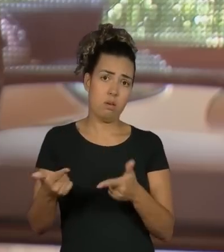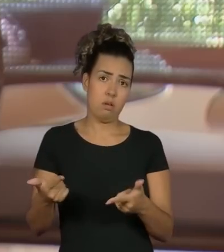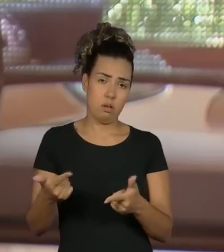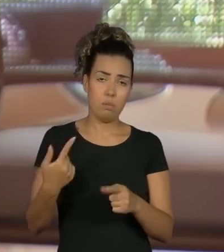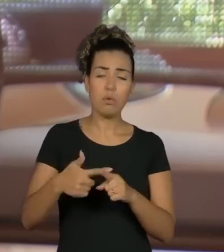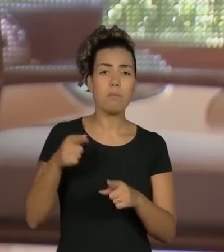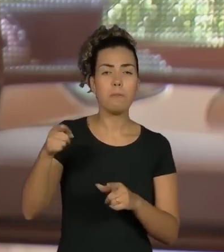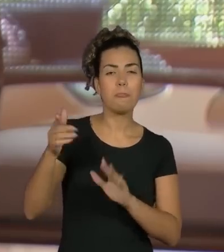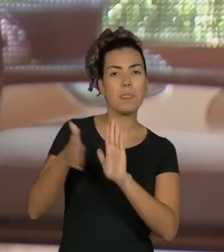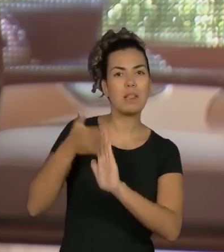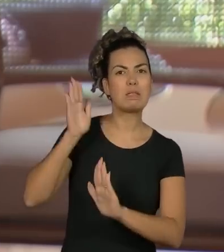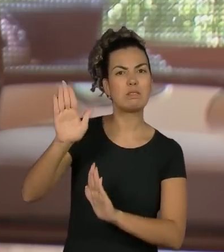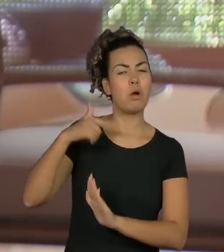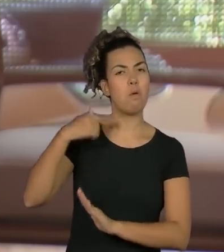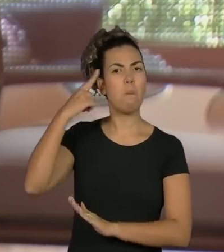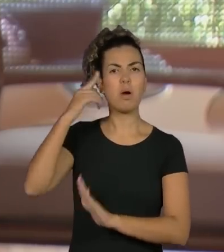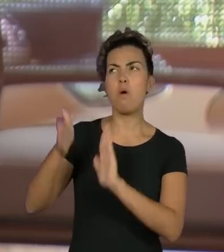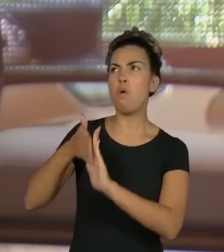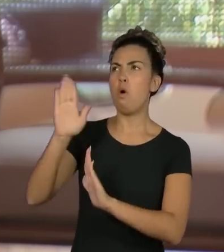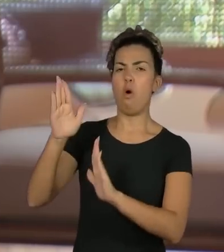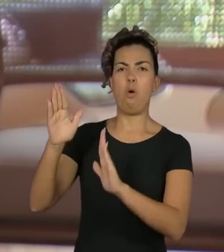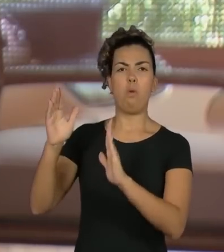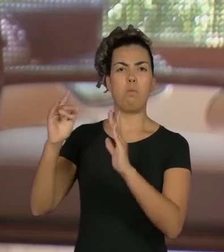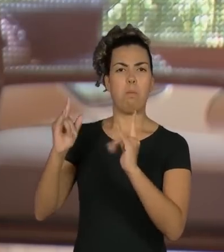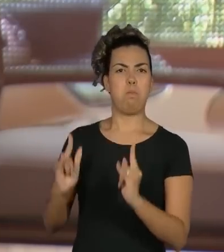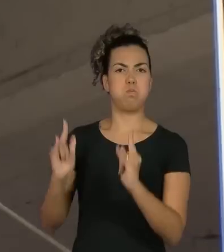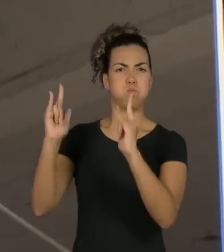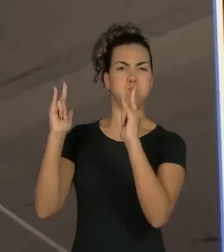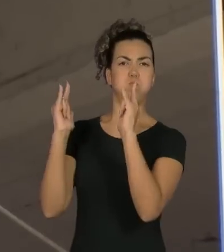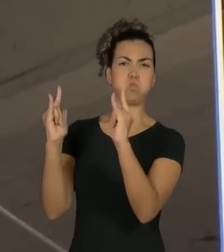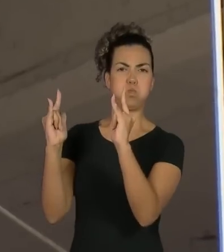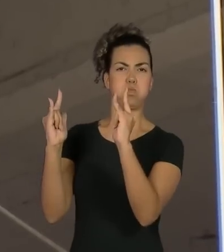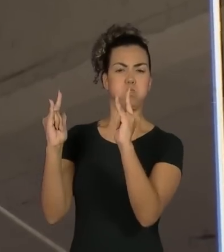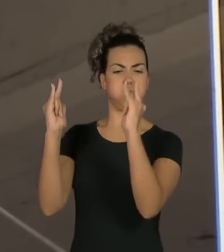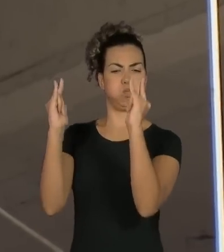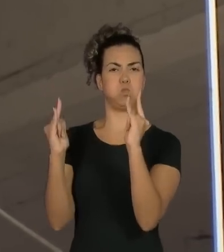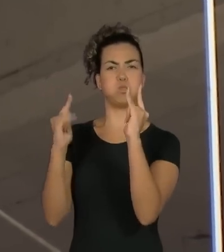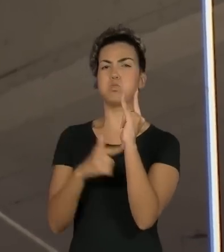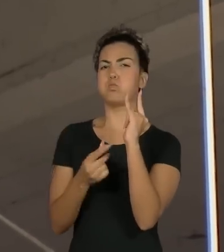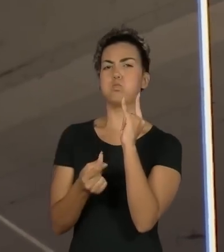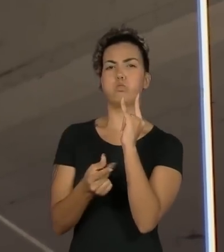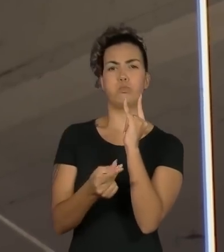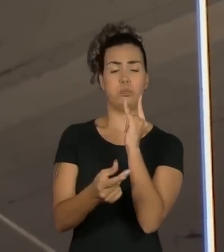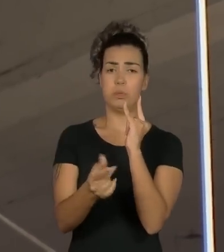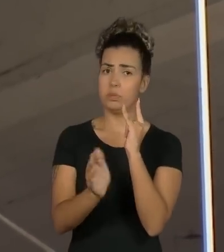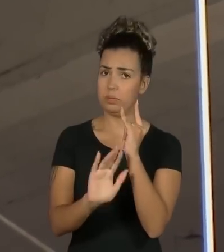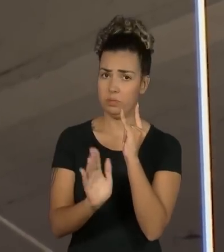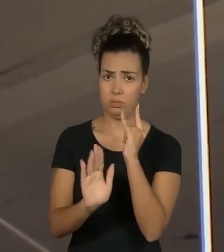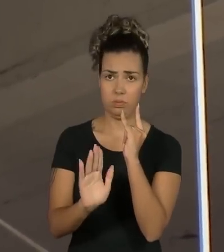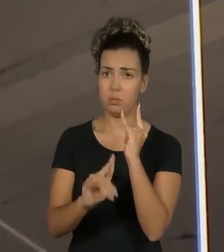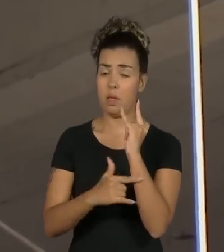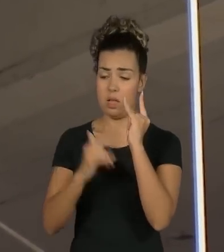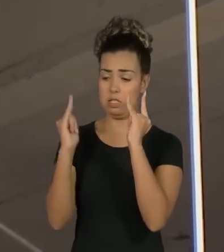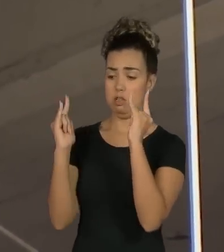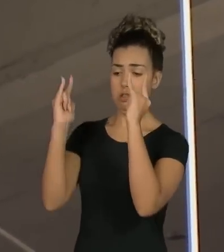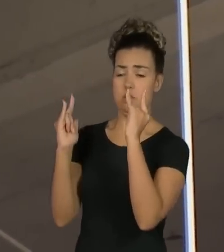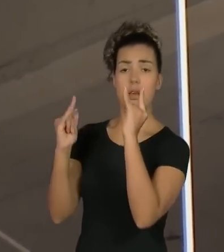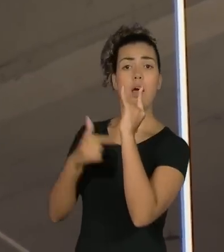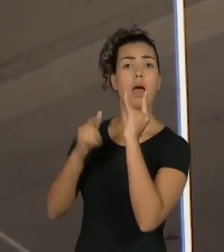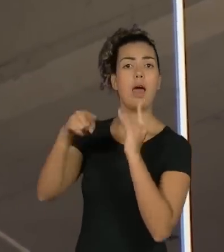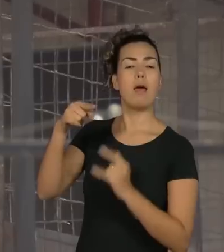gente acreditava ser infinita. E não é, são 50, 70 anos e dava muita